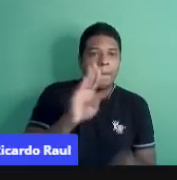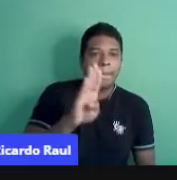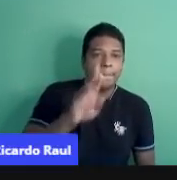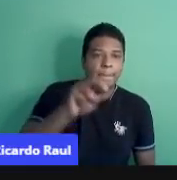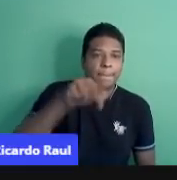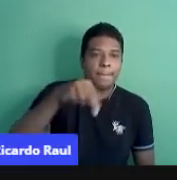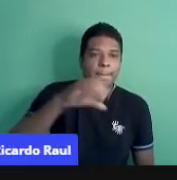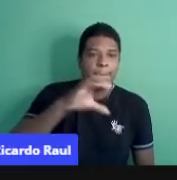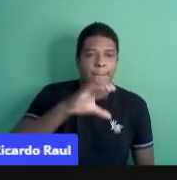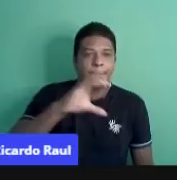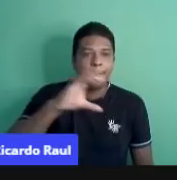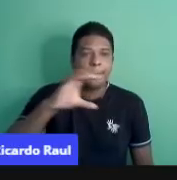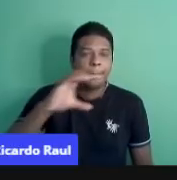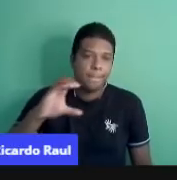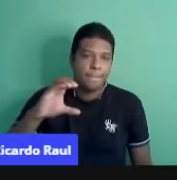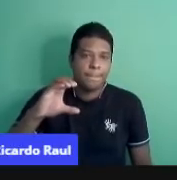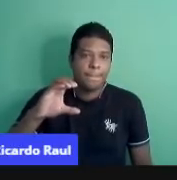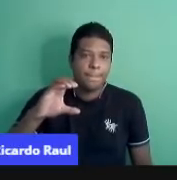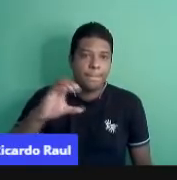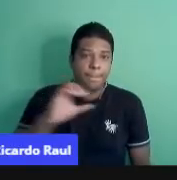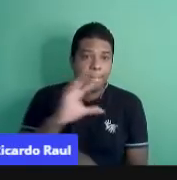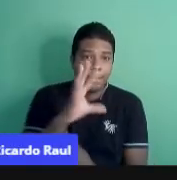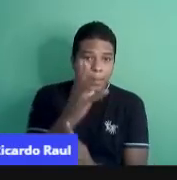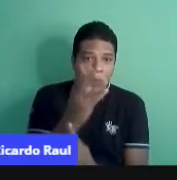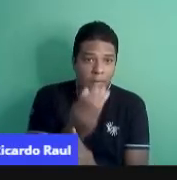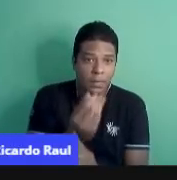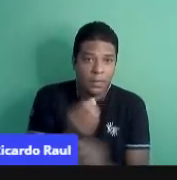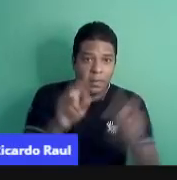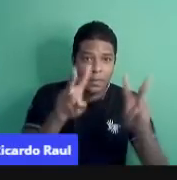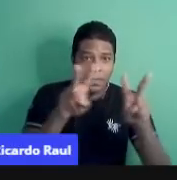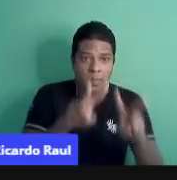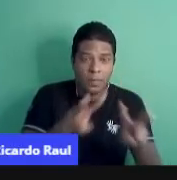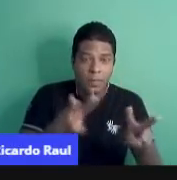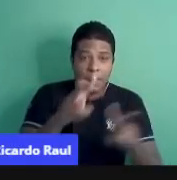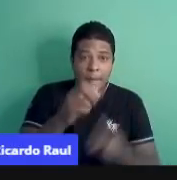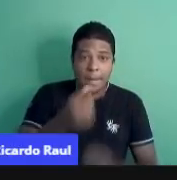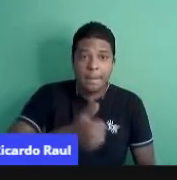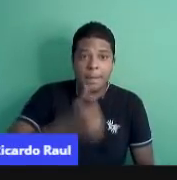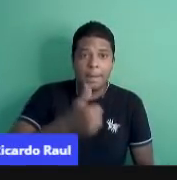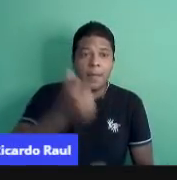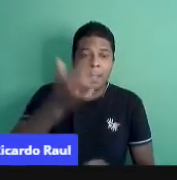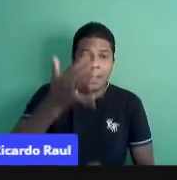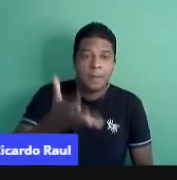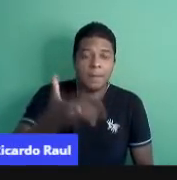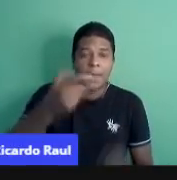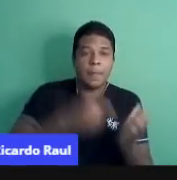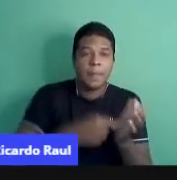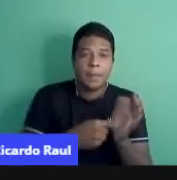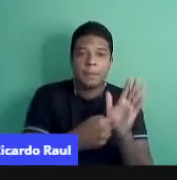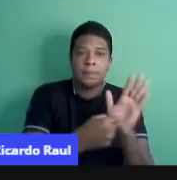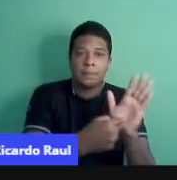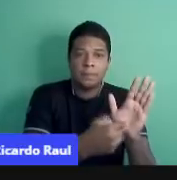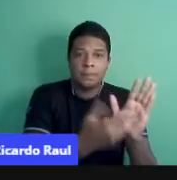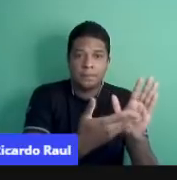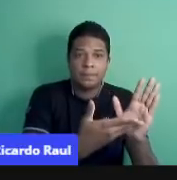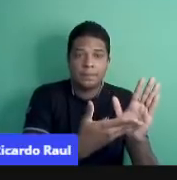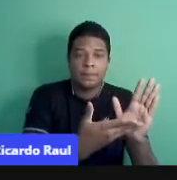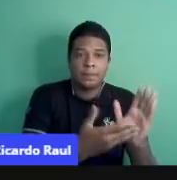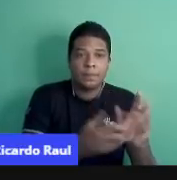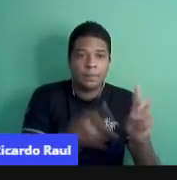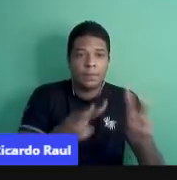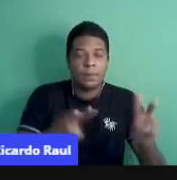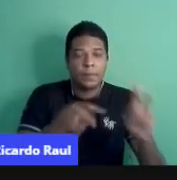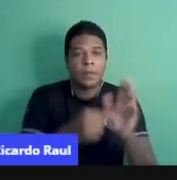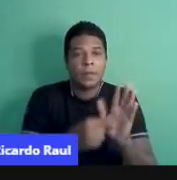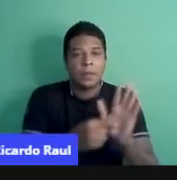BNCC, de artes visuais. A primeira habilidade que aparece é essa: explorar imagens,